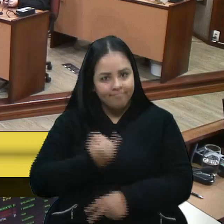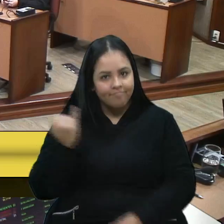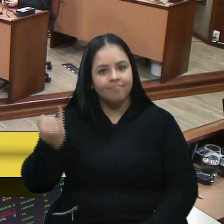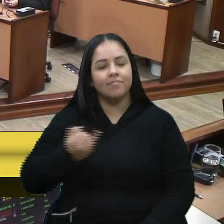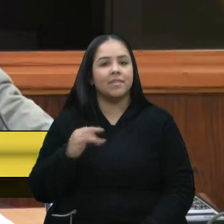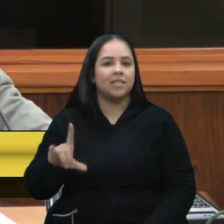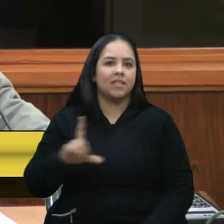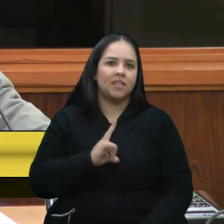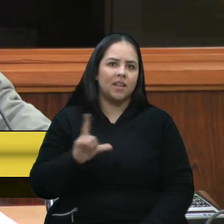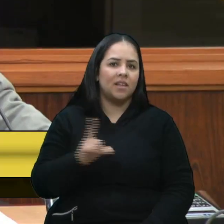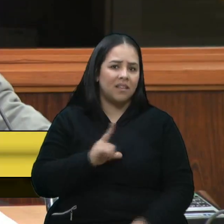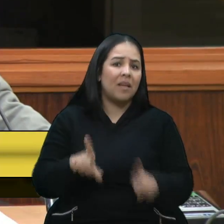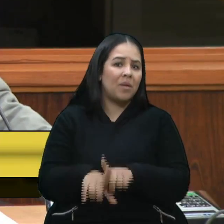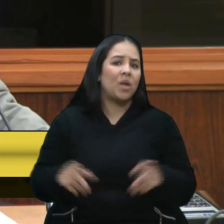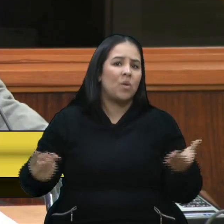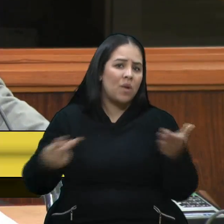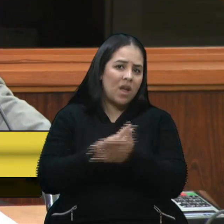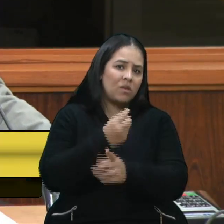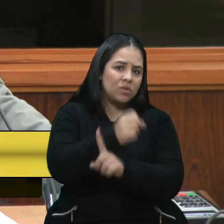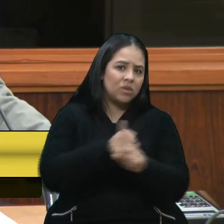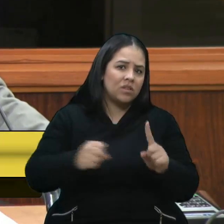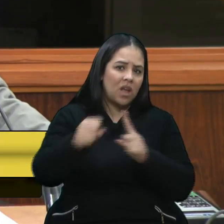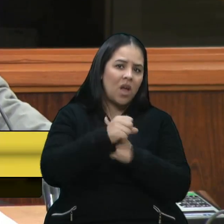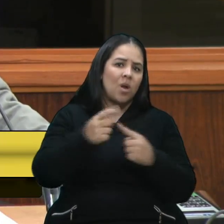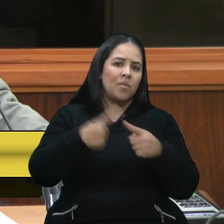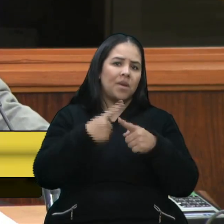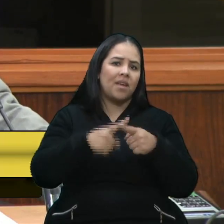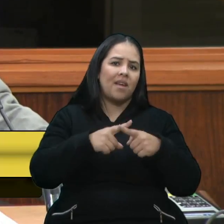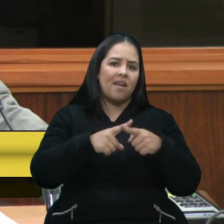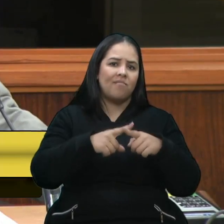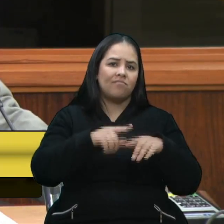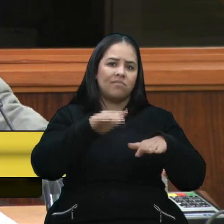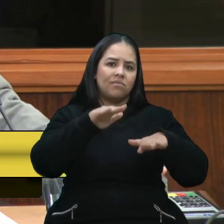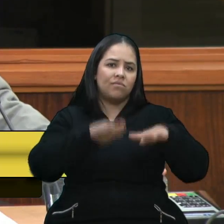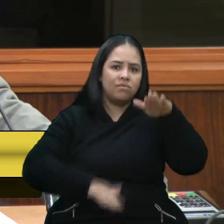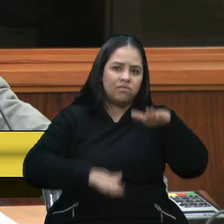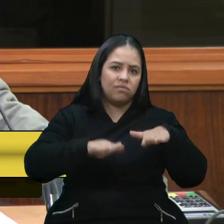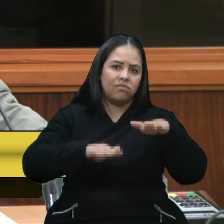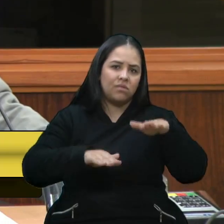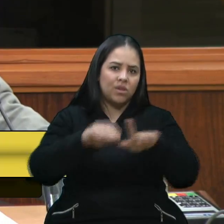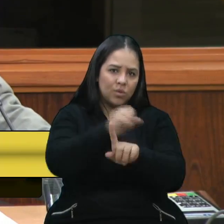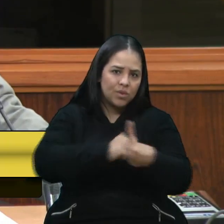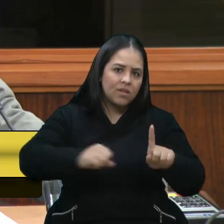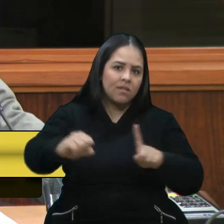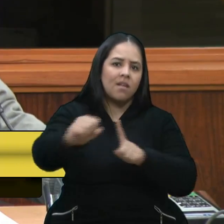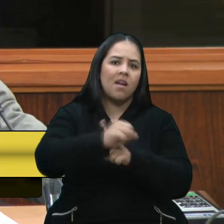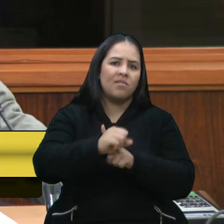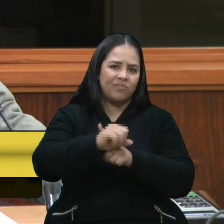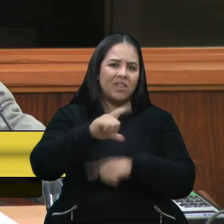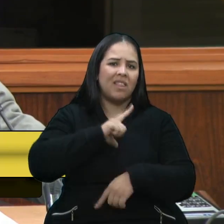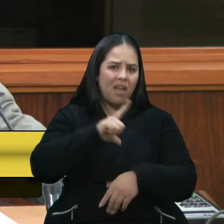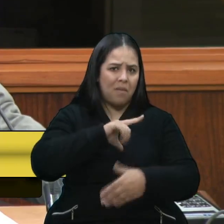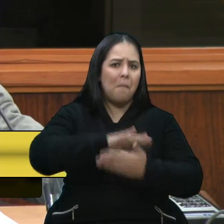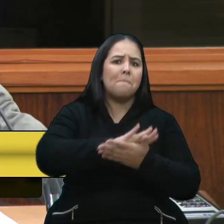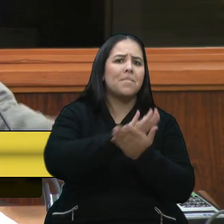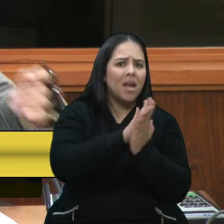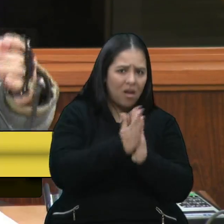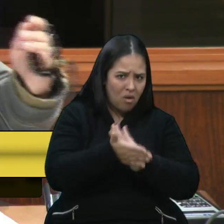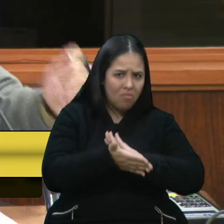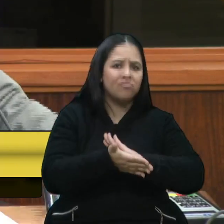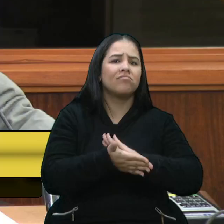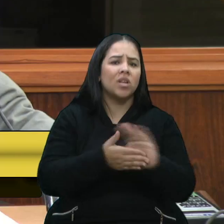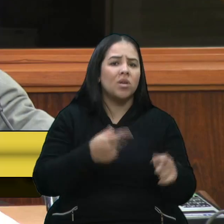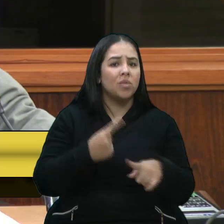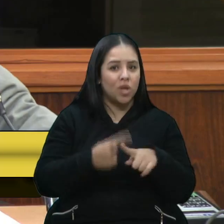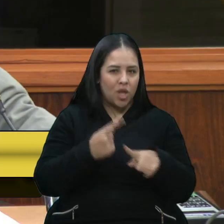um equívoco social, a desigualdade social. Existe até um certo preconceito, porque hoje, inclusive, você